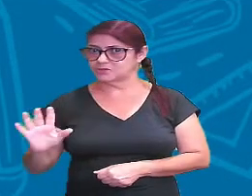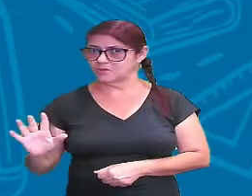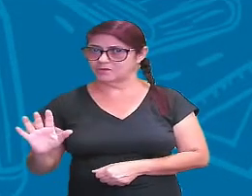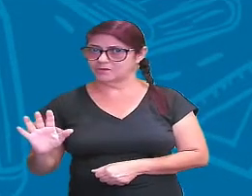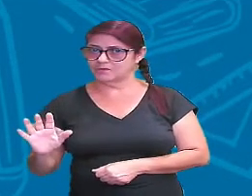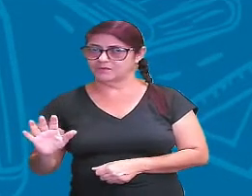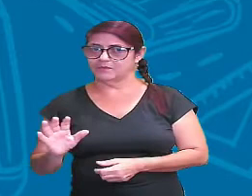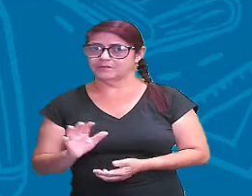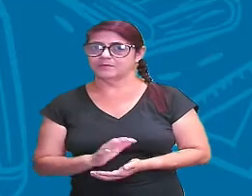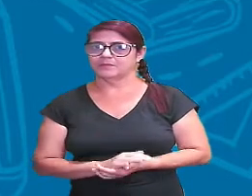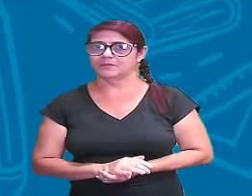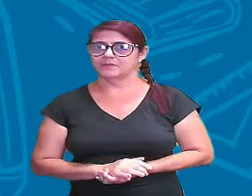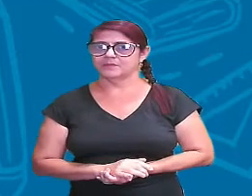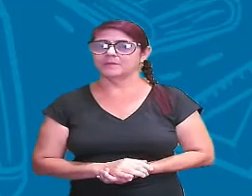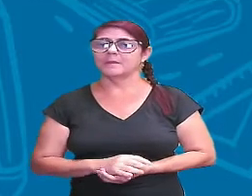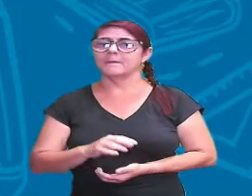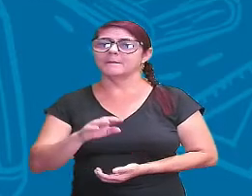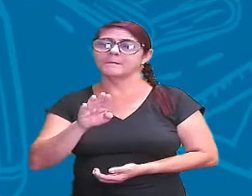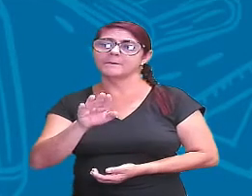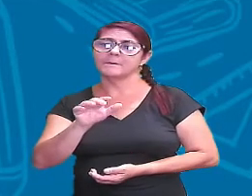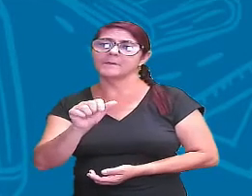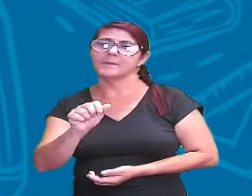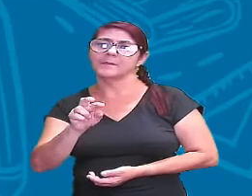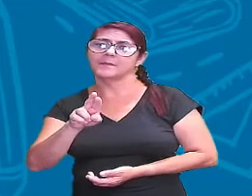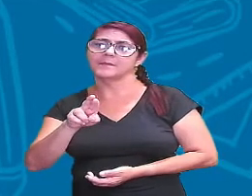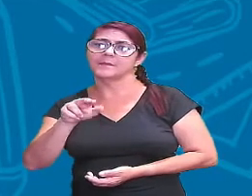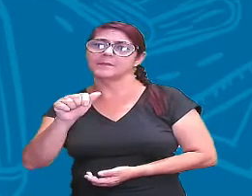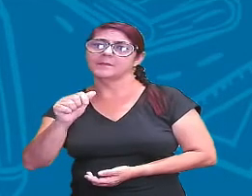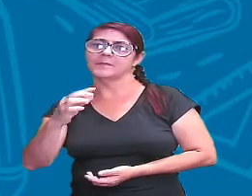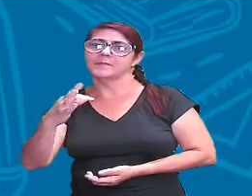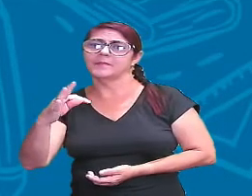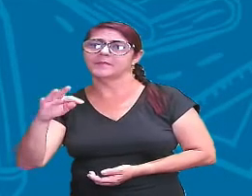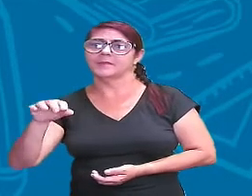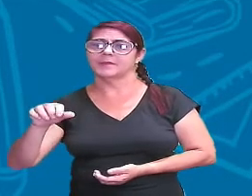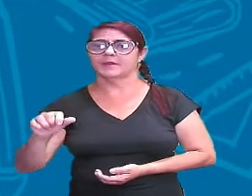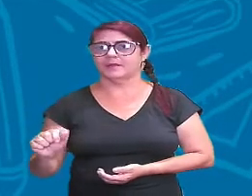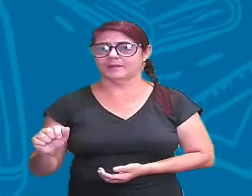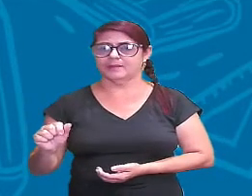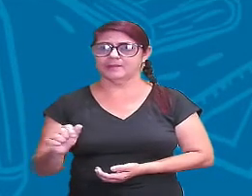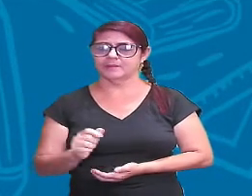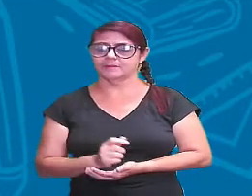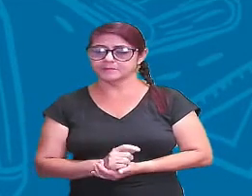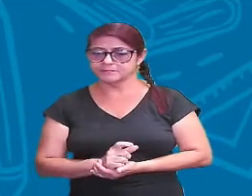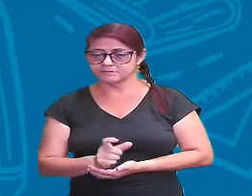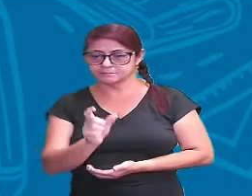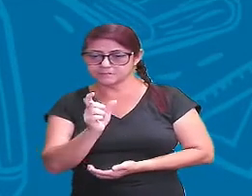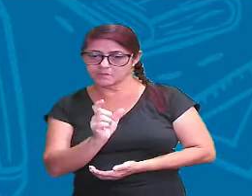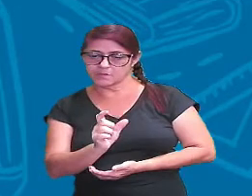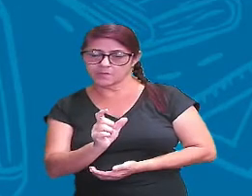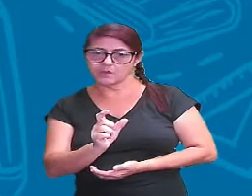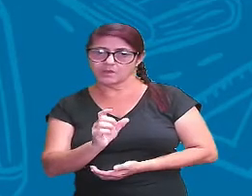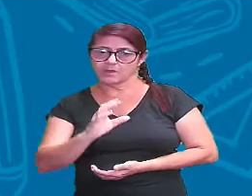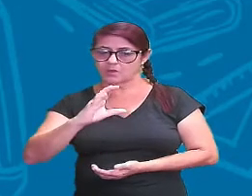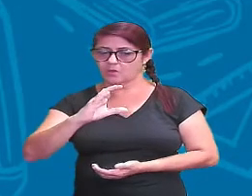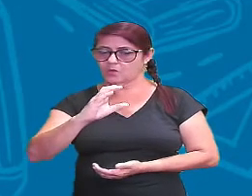fraco. Então, é barata. Na palavra